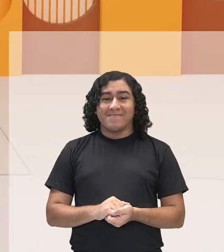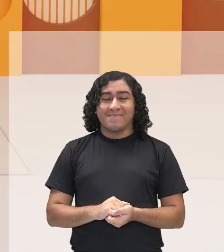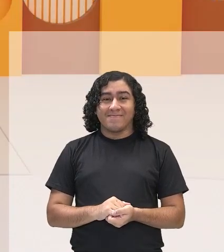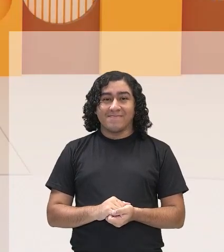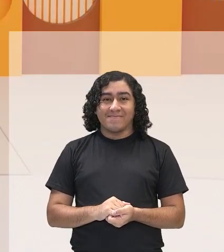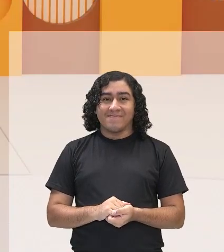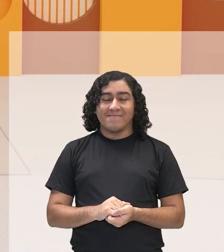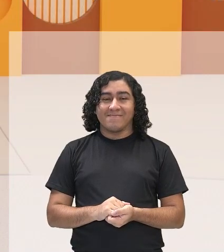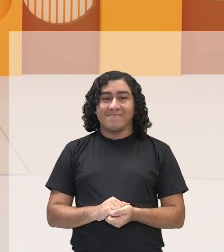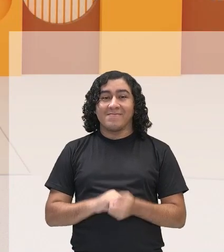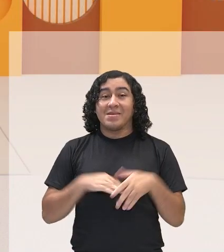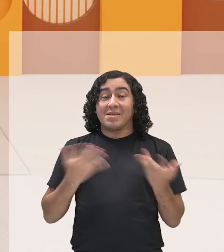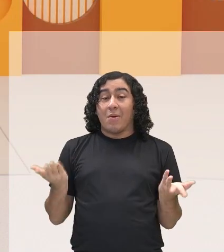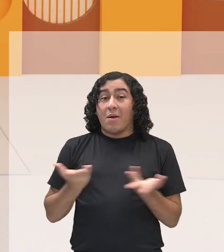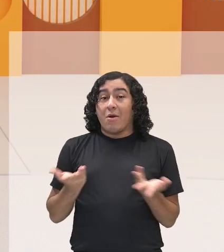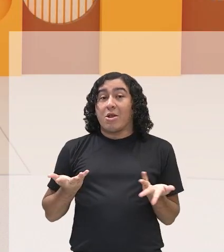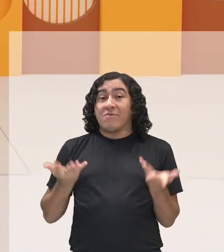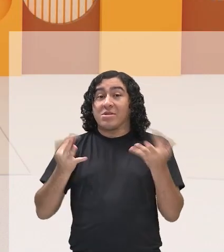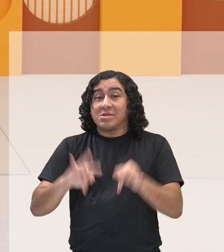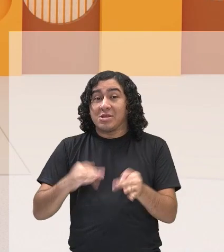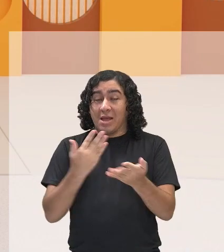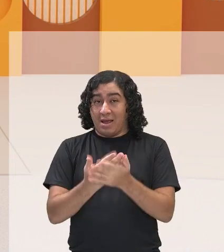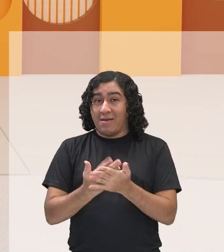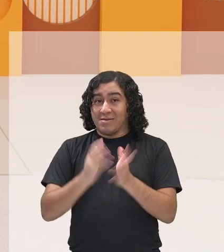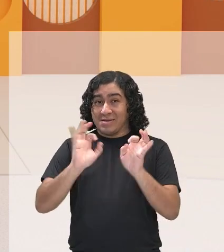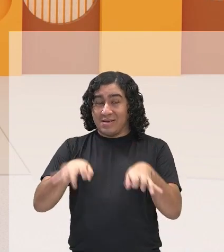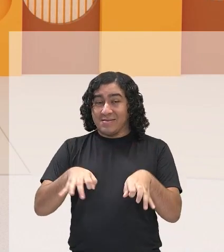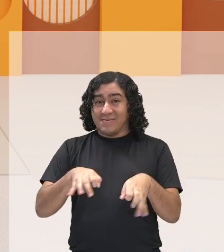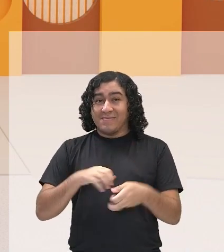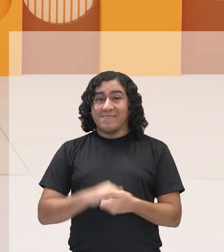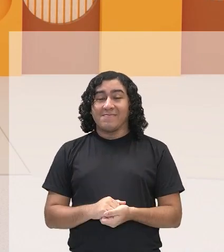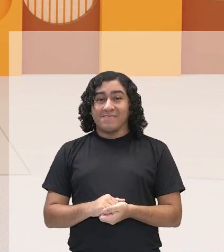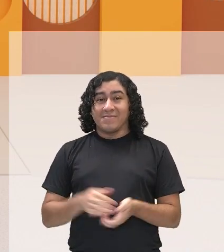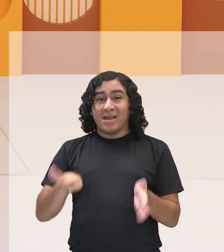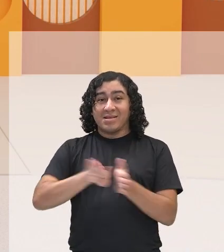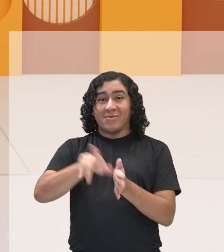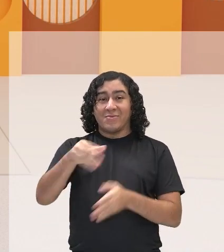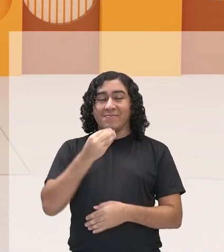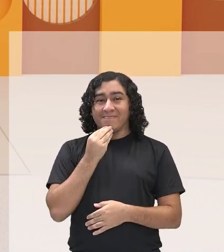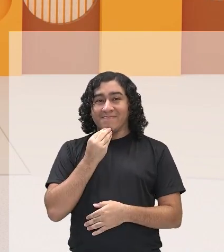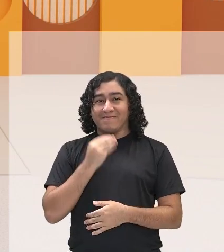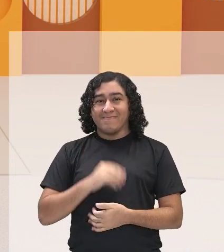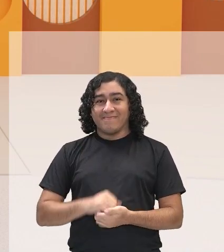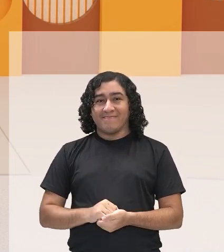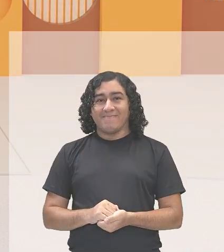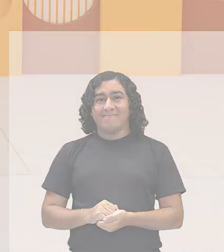finalizando, né, essa nossa aula e até a próxima.